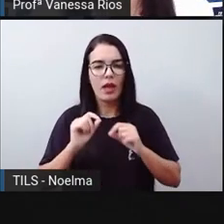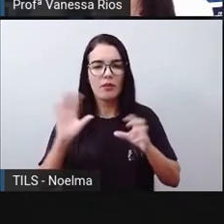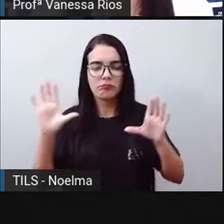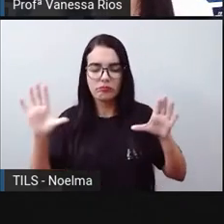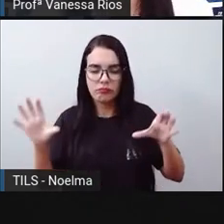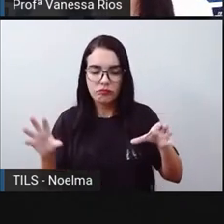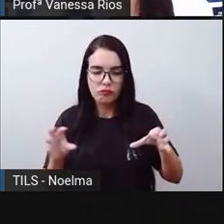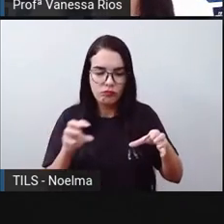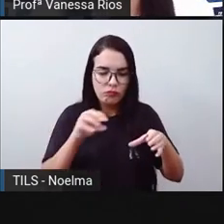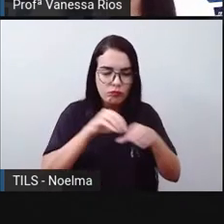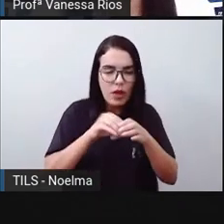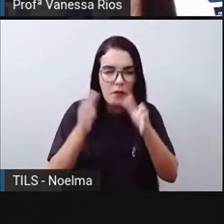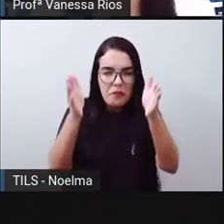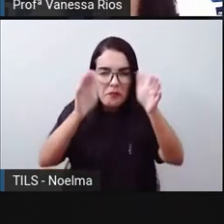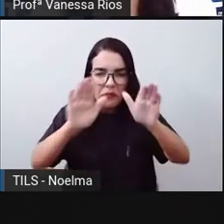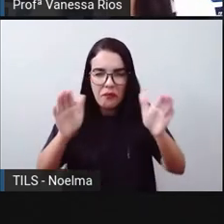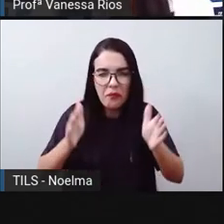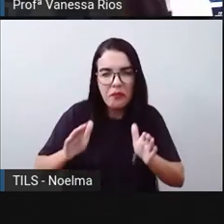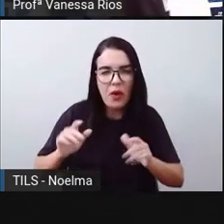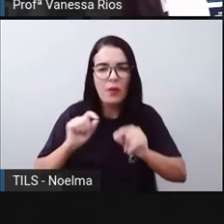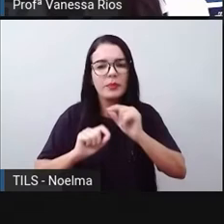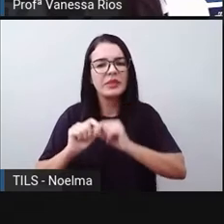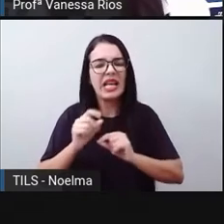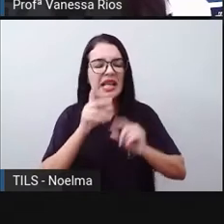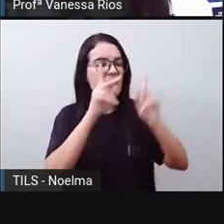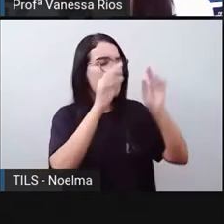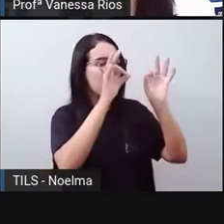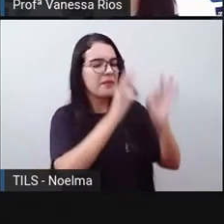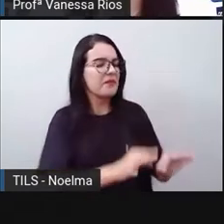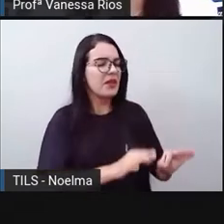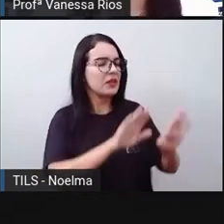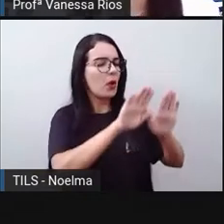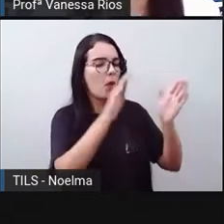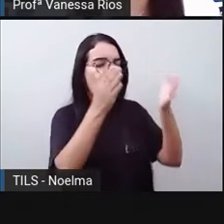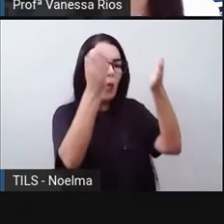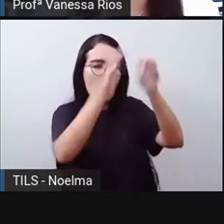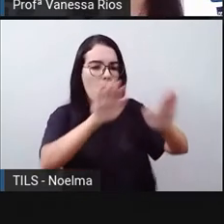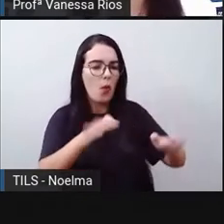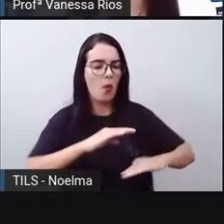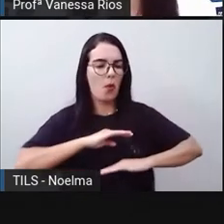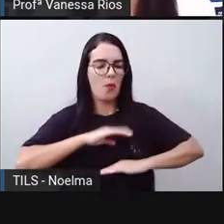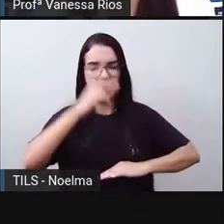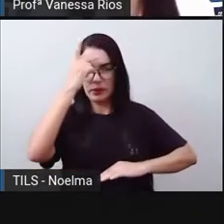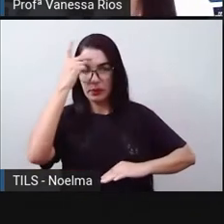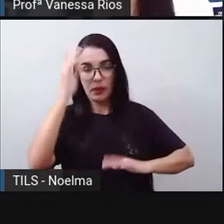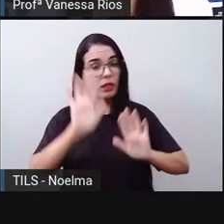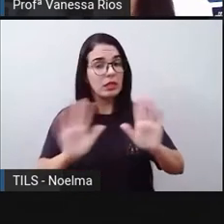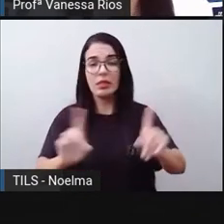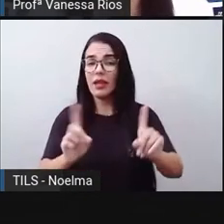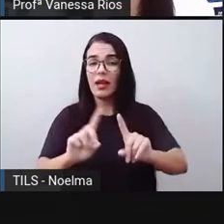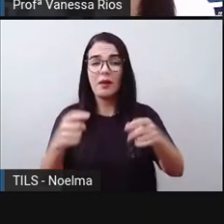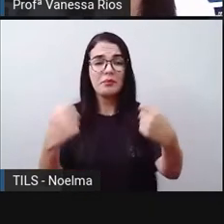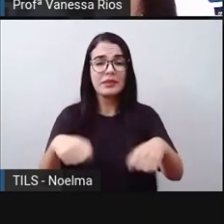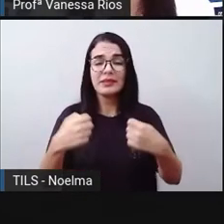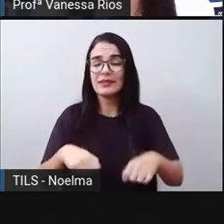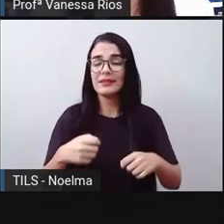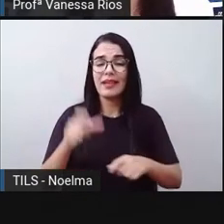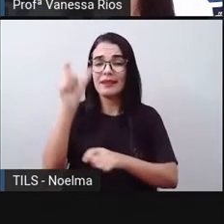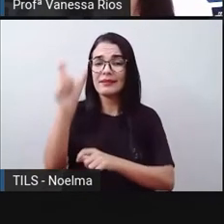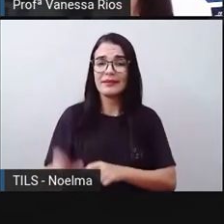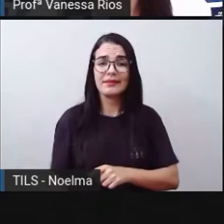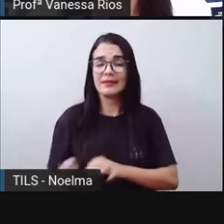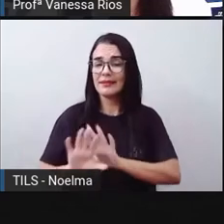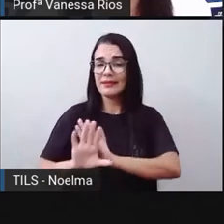colocando ali formas como corretas para o corpo das pessoas. Existem padrões para classificar e, né, para